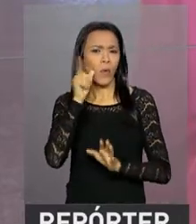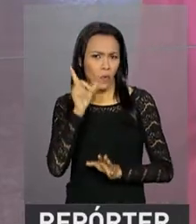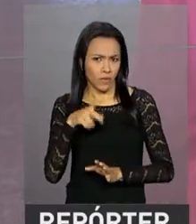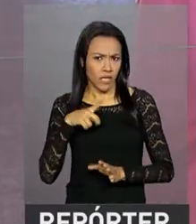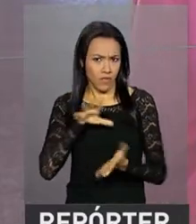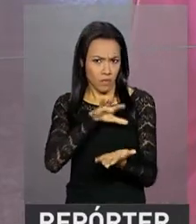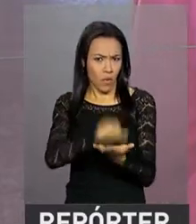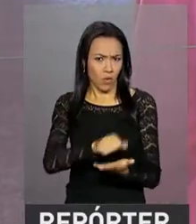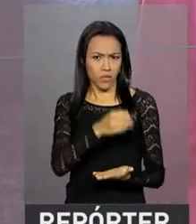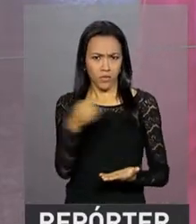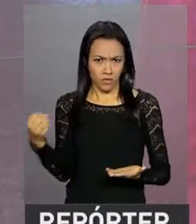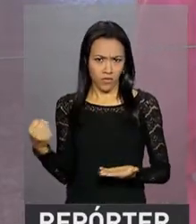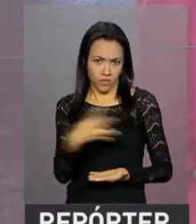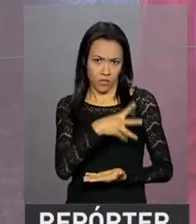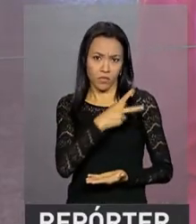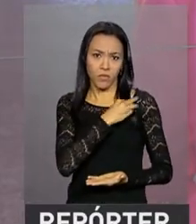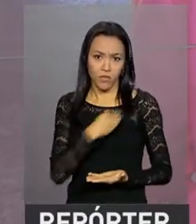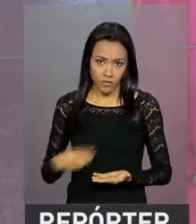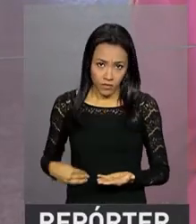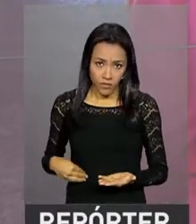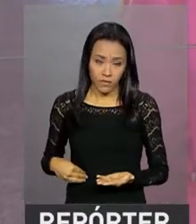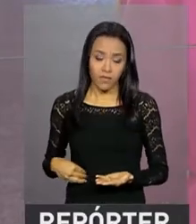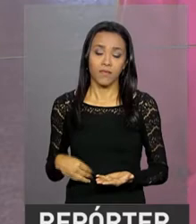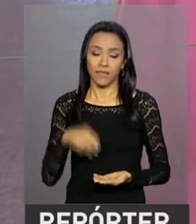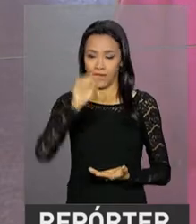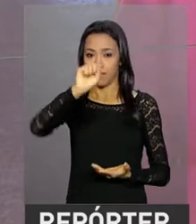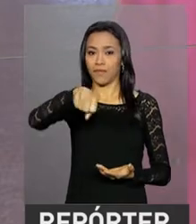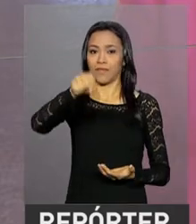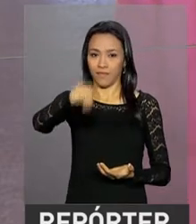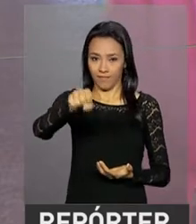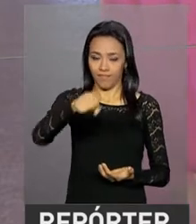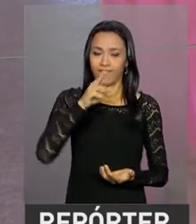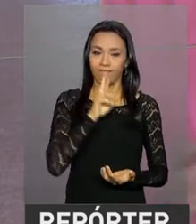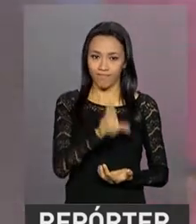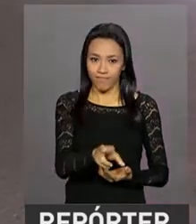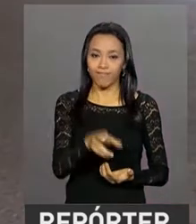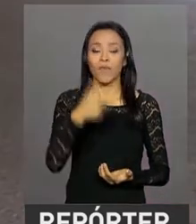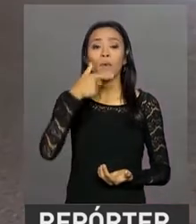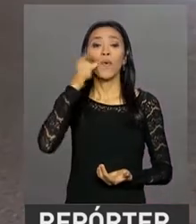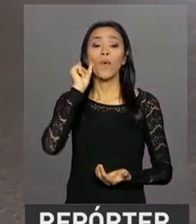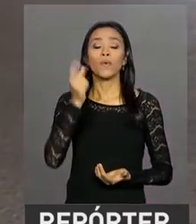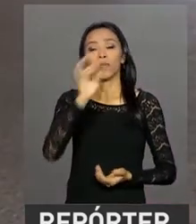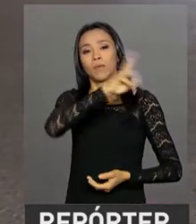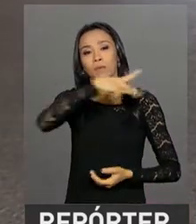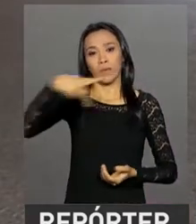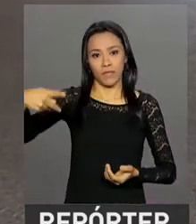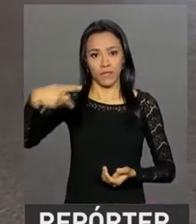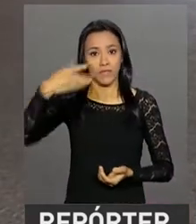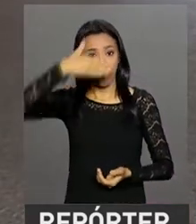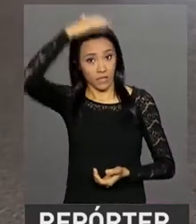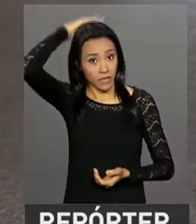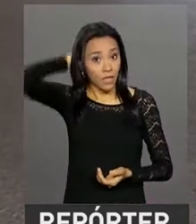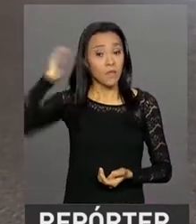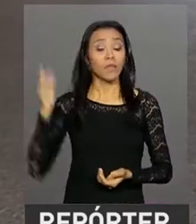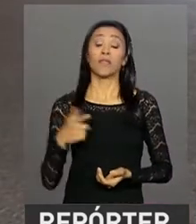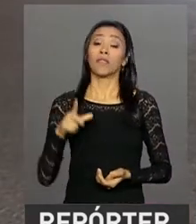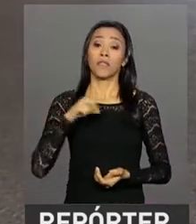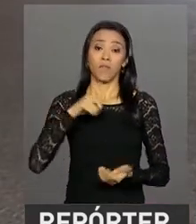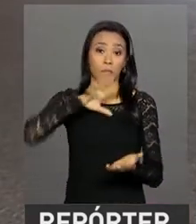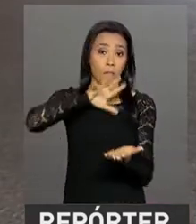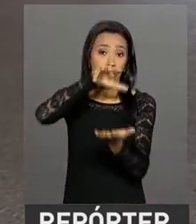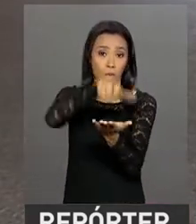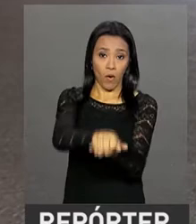posse de ministros a isso isso mesmo renata ontem o presidente michel temer deu posse ao novo